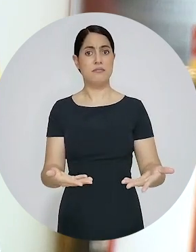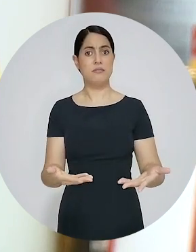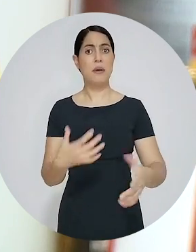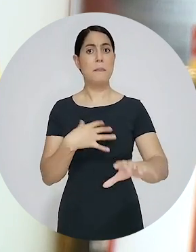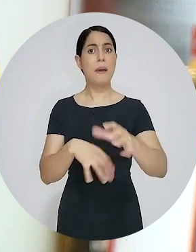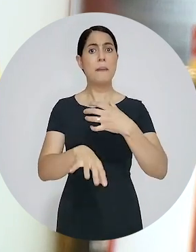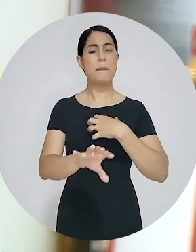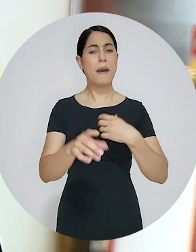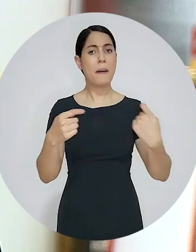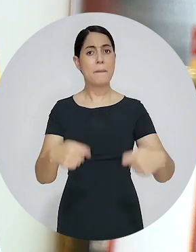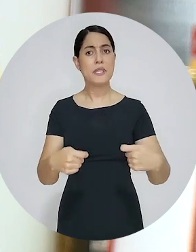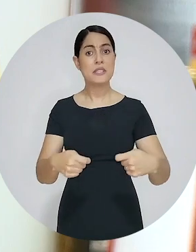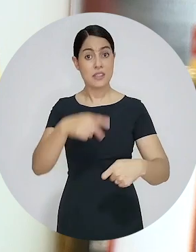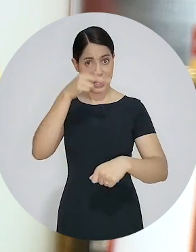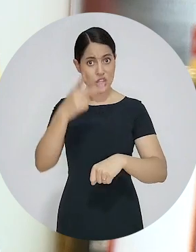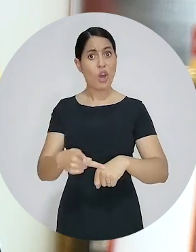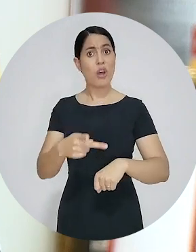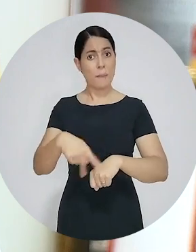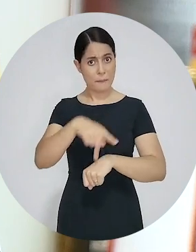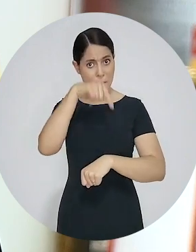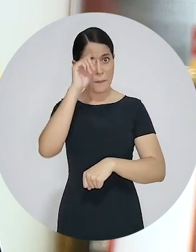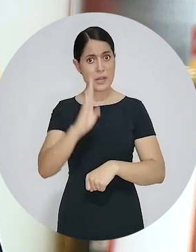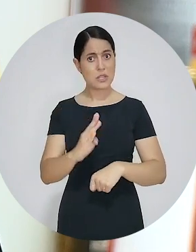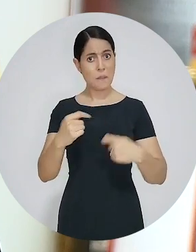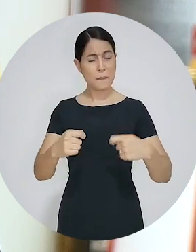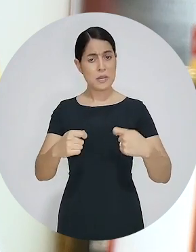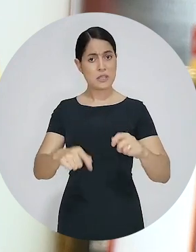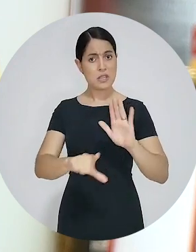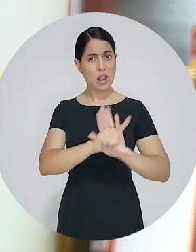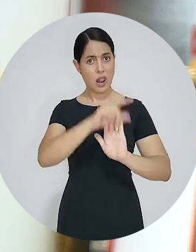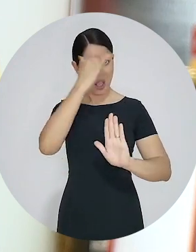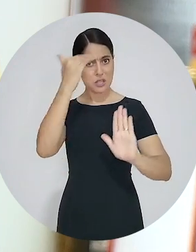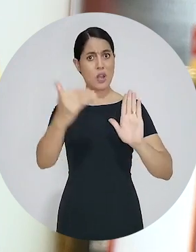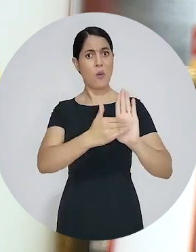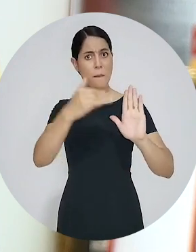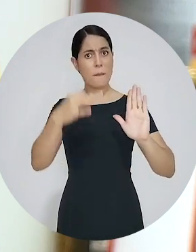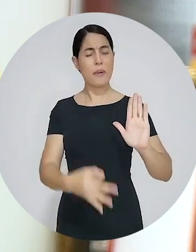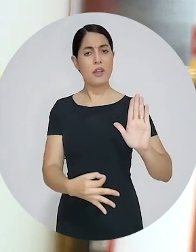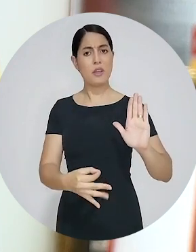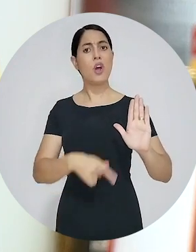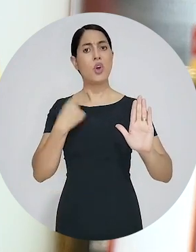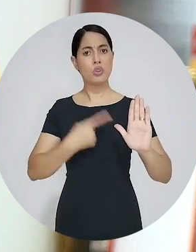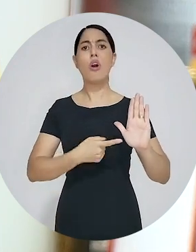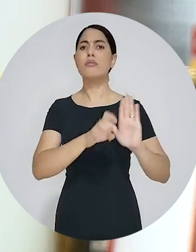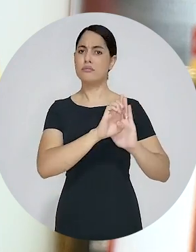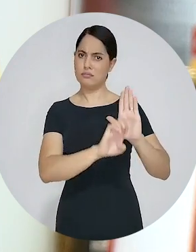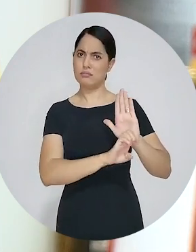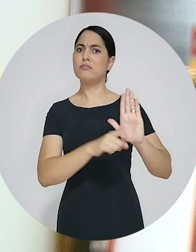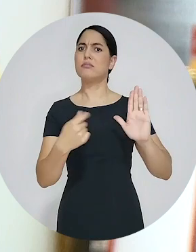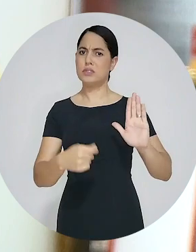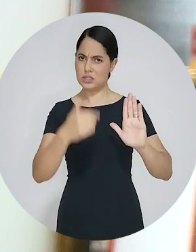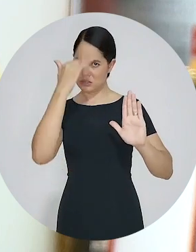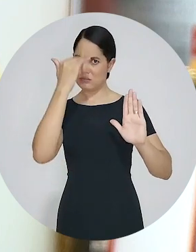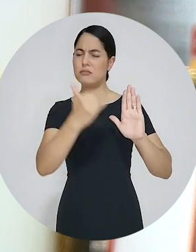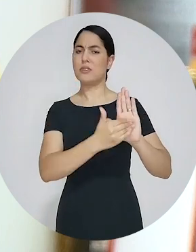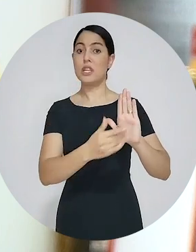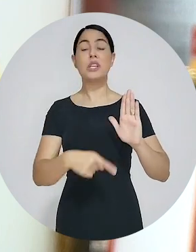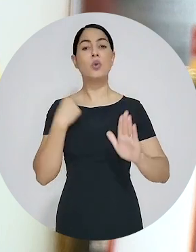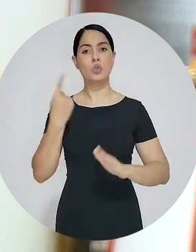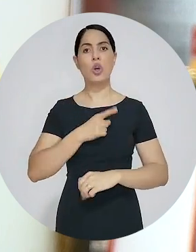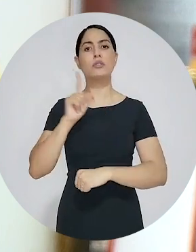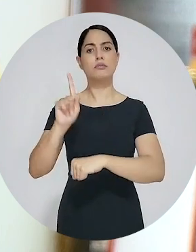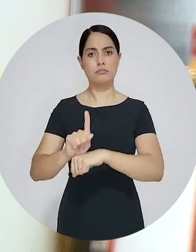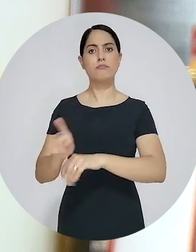altivez e independência para exigir que se cumpra no Brasil as regras que devem ser cumpridas e que estão no nosso